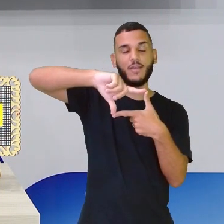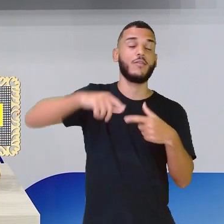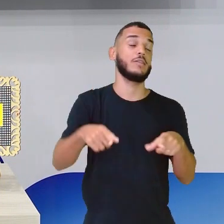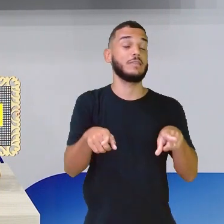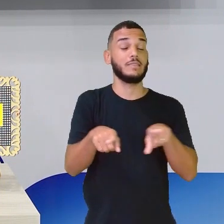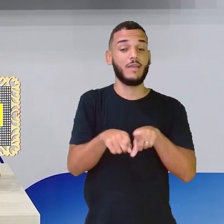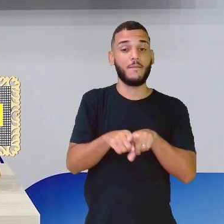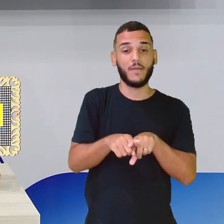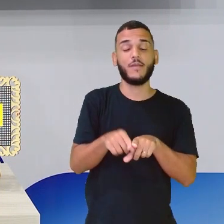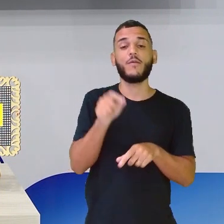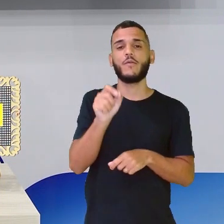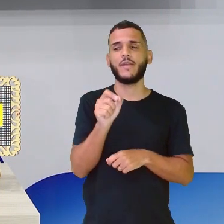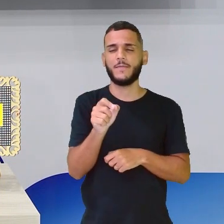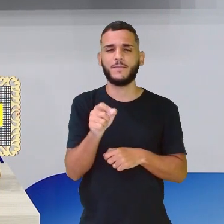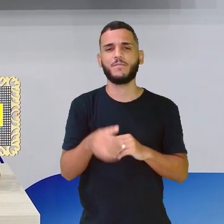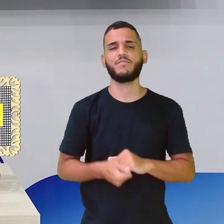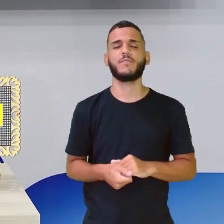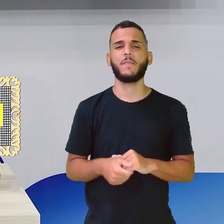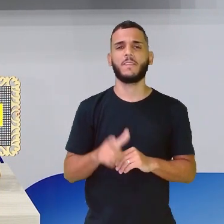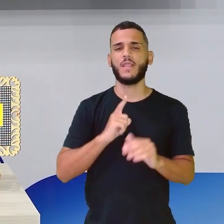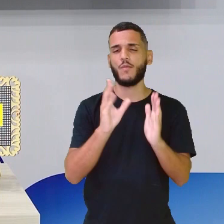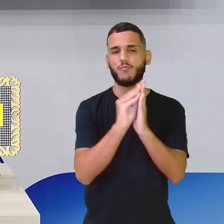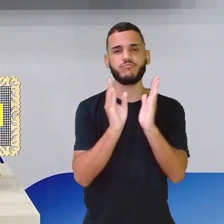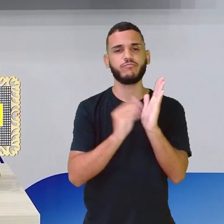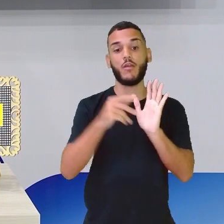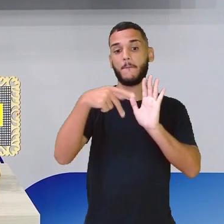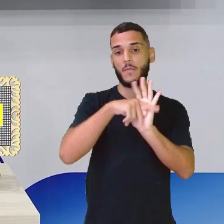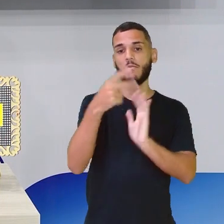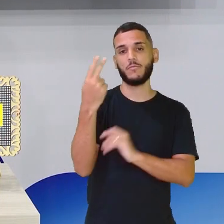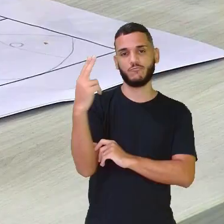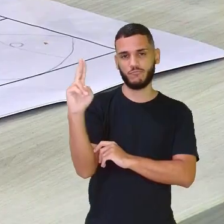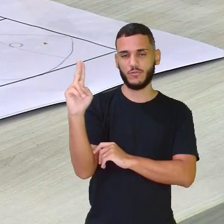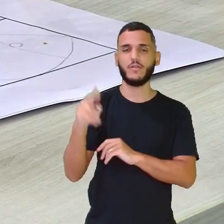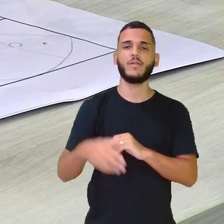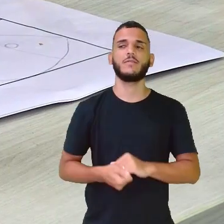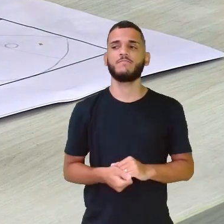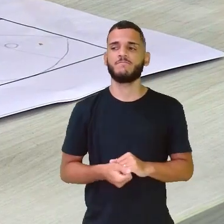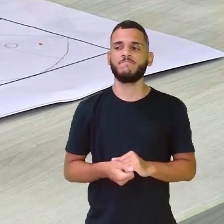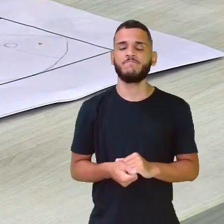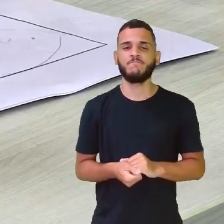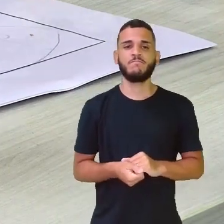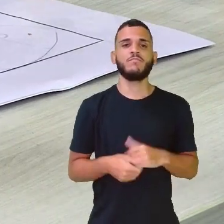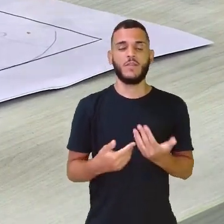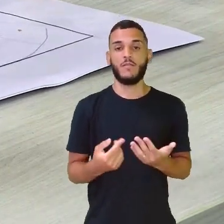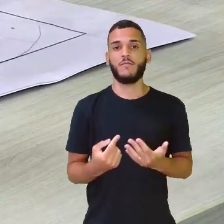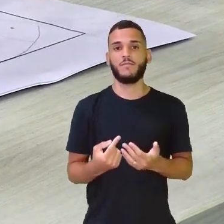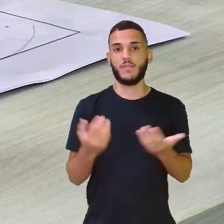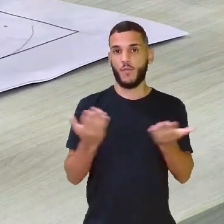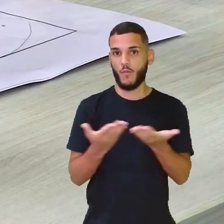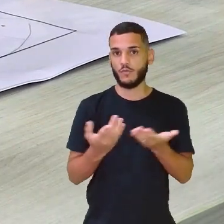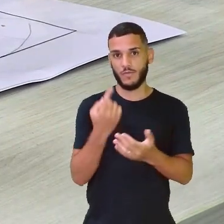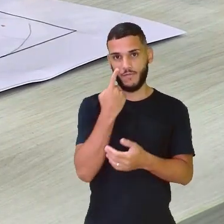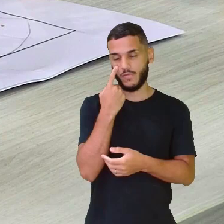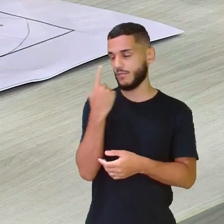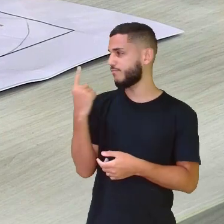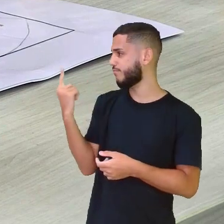trabalha muito, como eu falei, elementos da sua pátria. Aqui, nessa obra mesmo que a gente está fazendo a